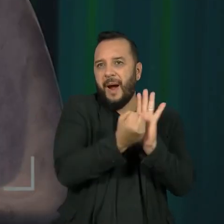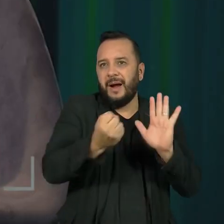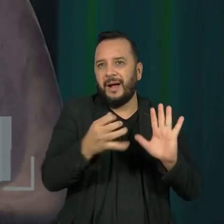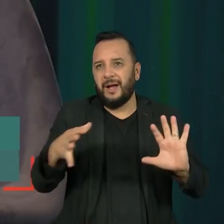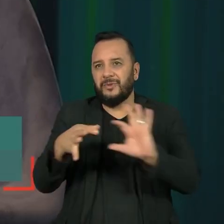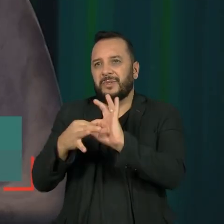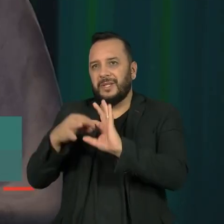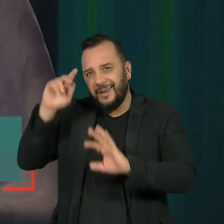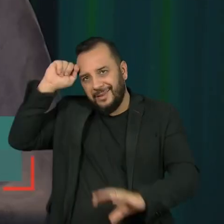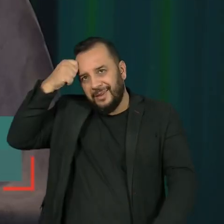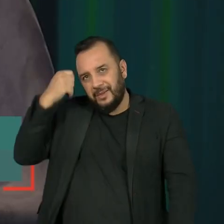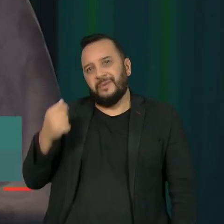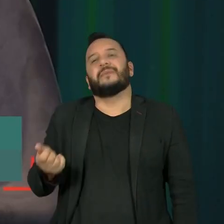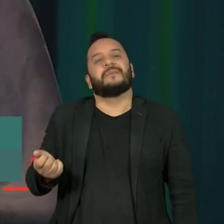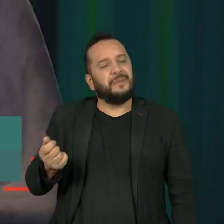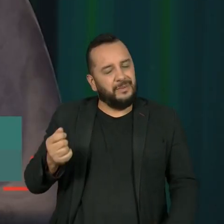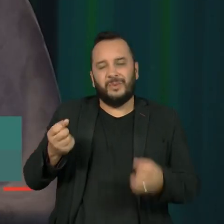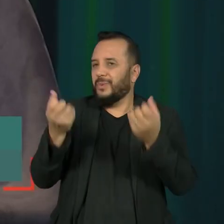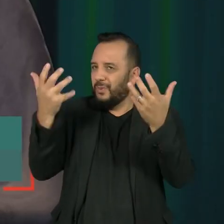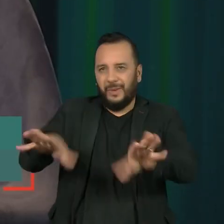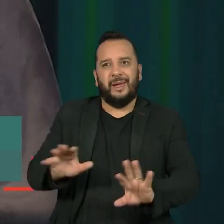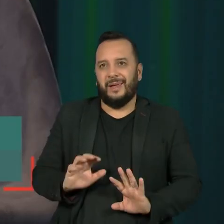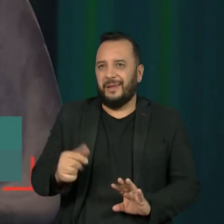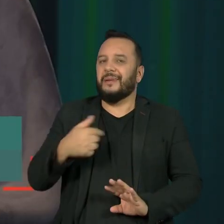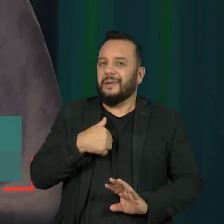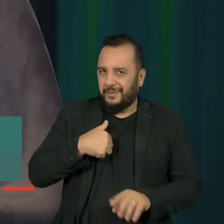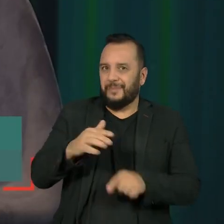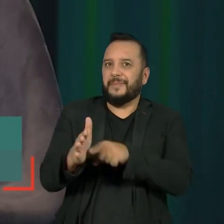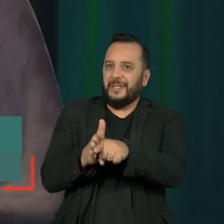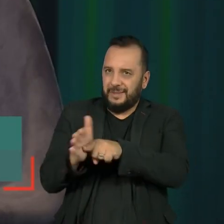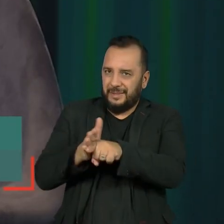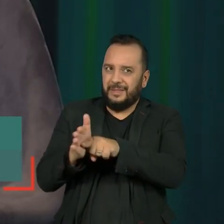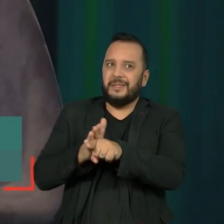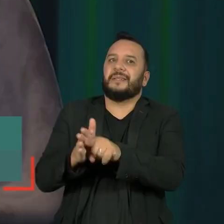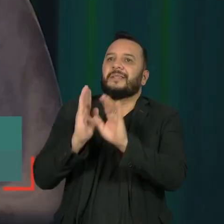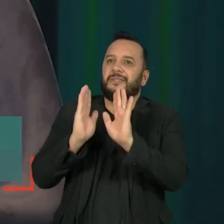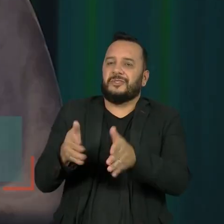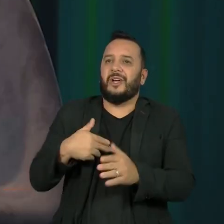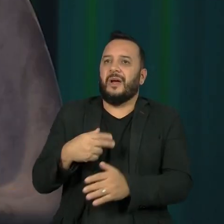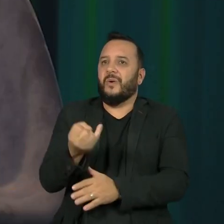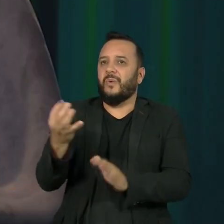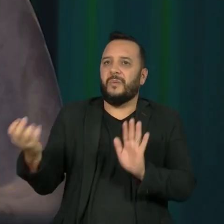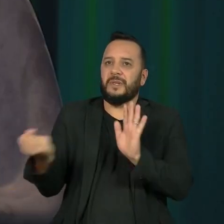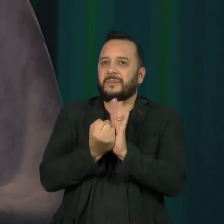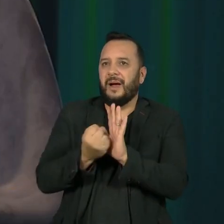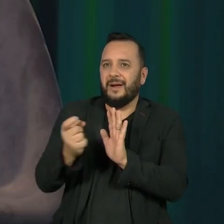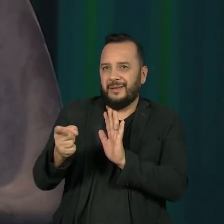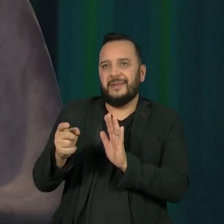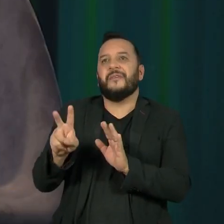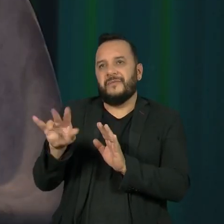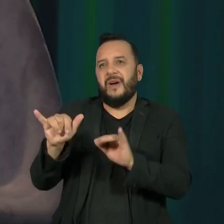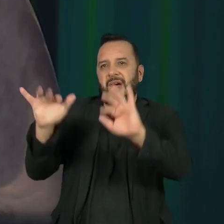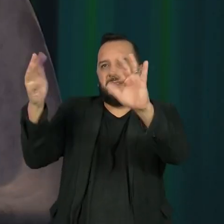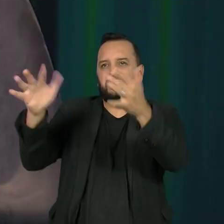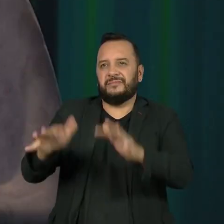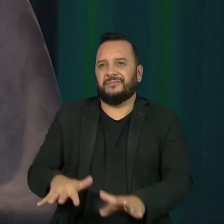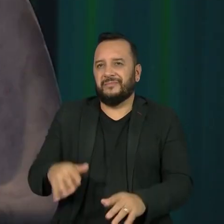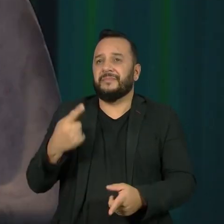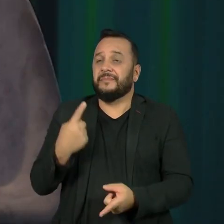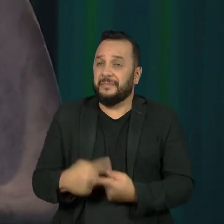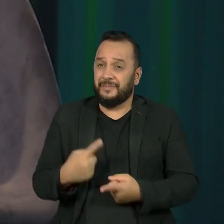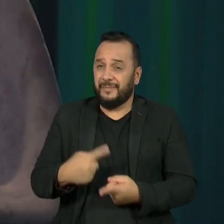Mas eu acredito, pelos estudos que eu faço, pelas pesquisas, que essas marcas não vão sobreviver, porque